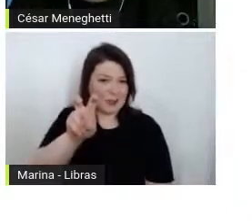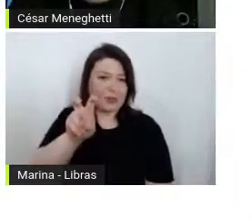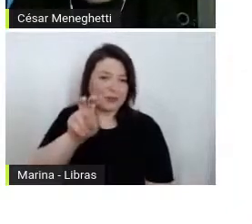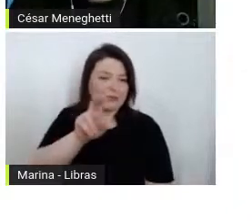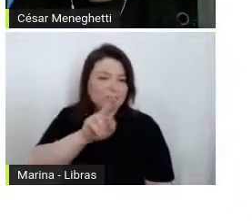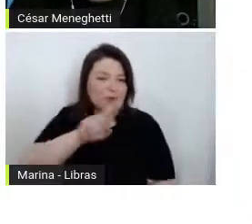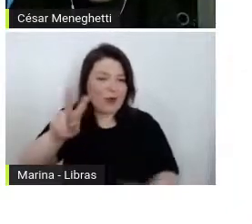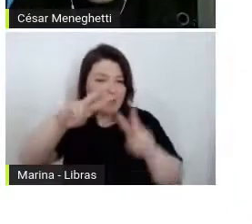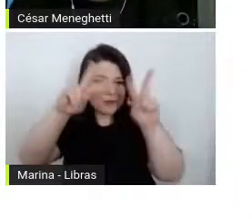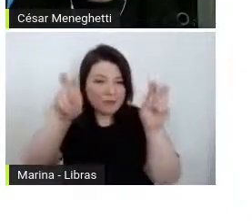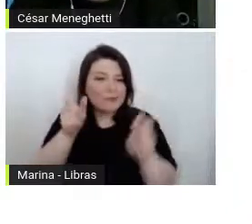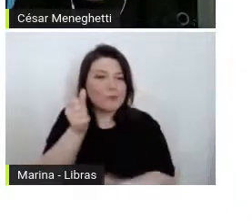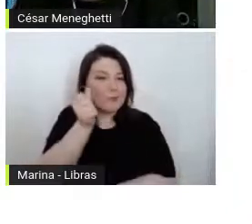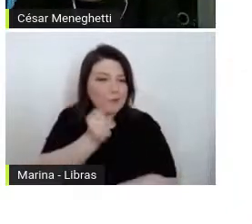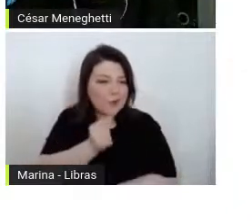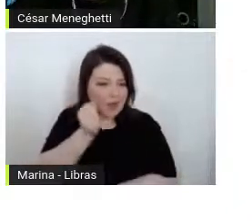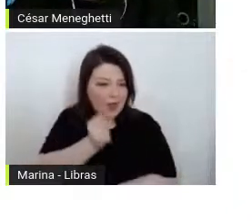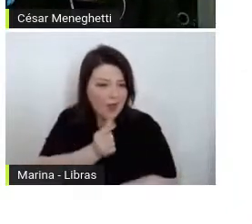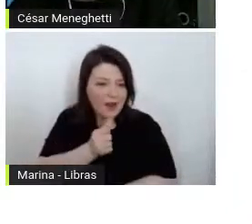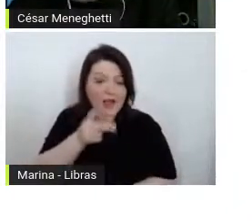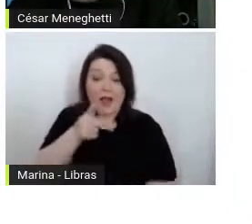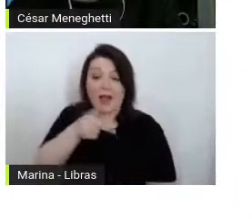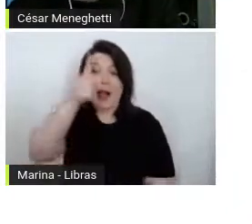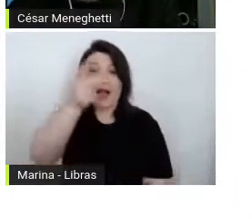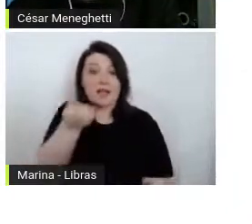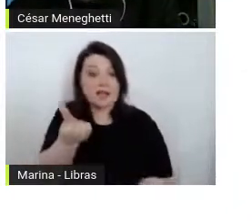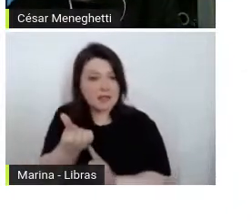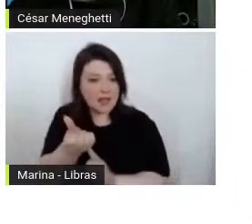o K6 é o 001, que é um.